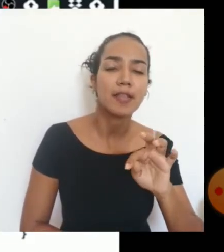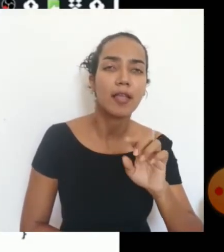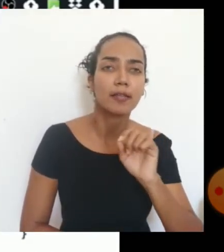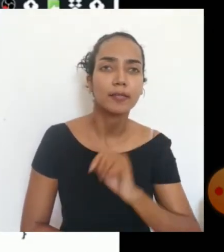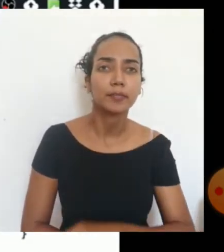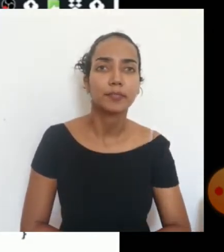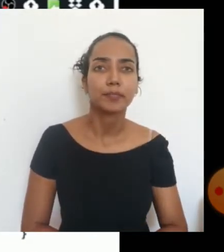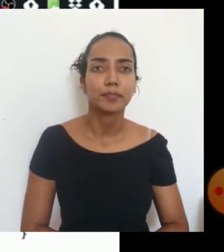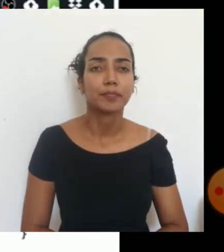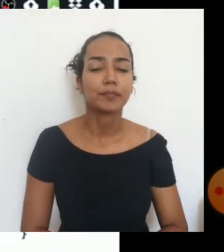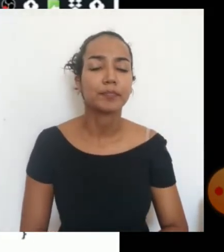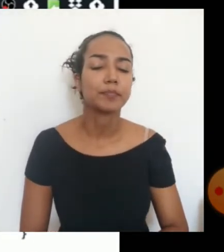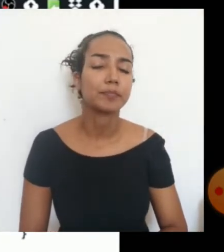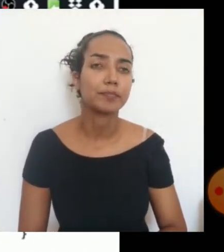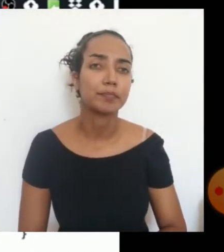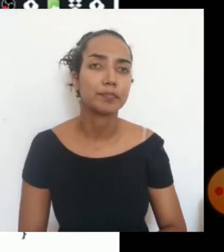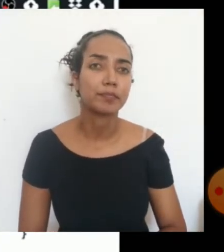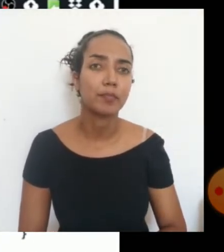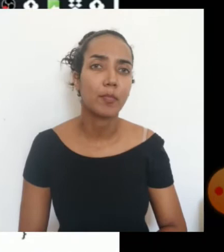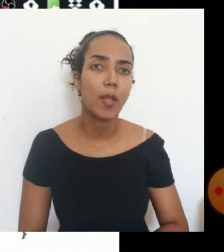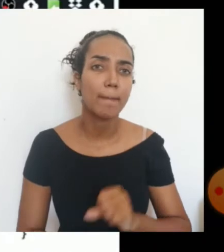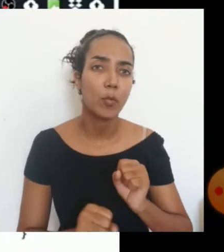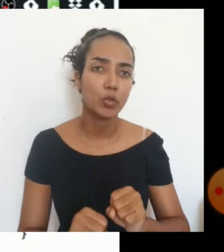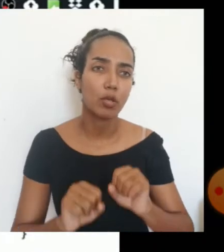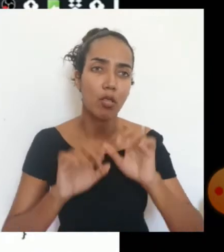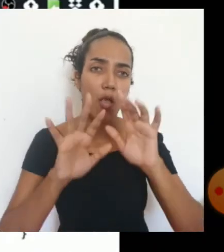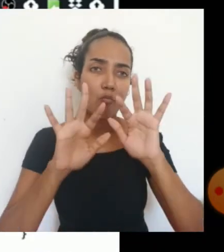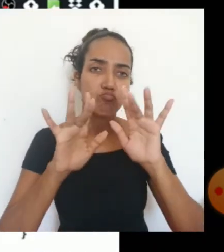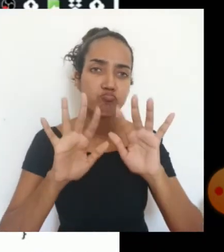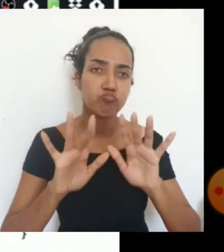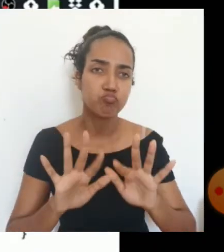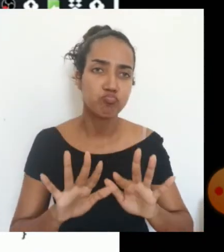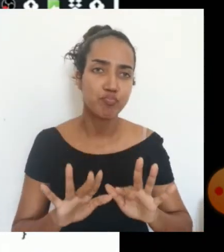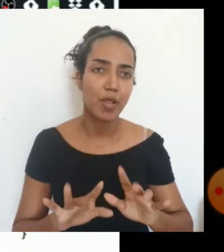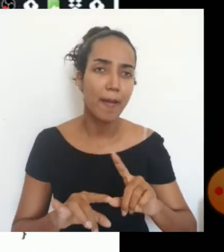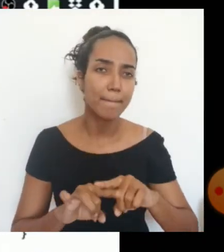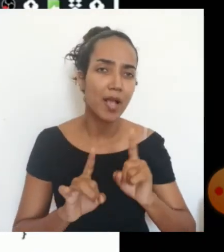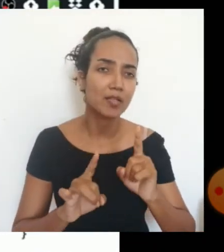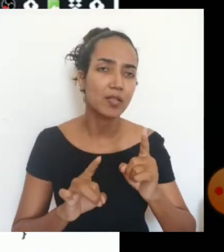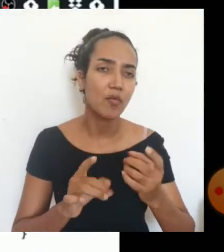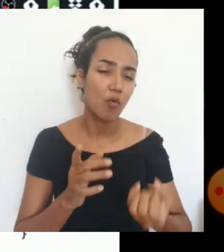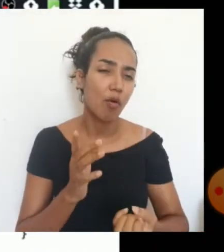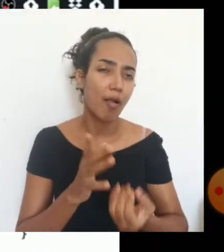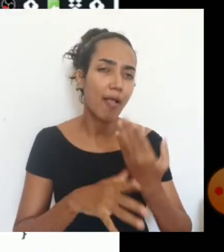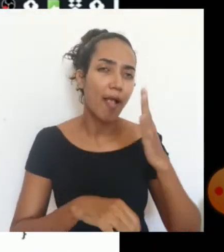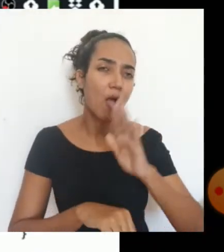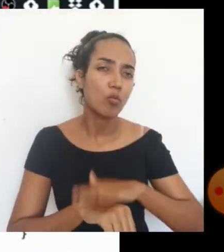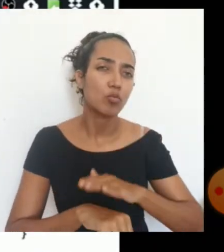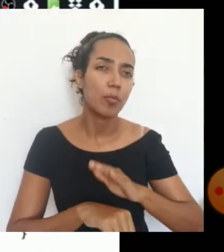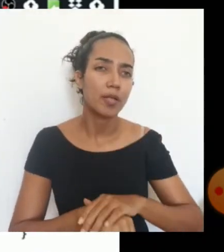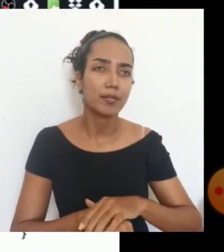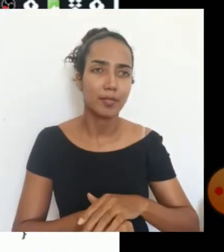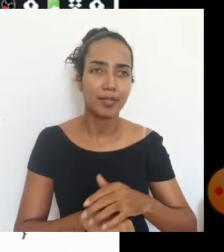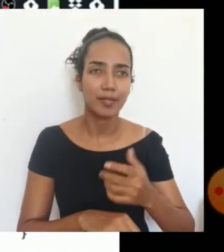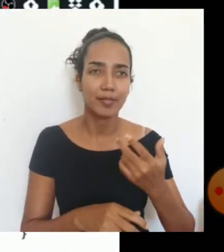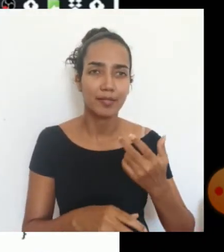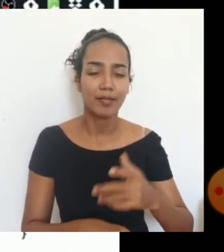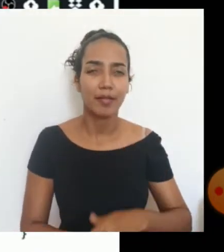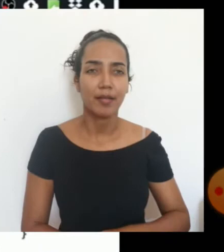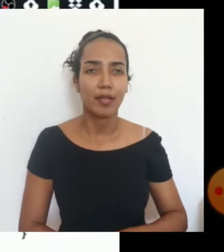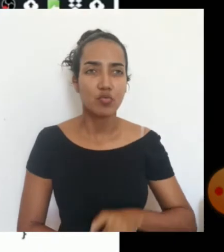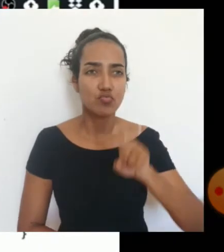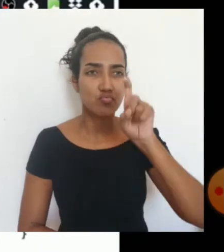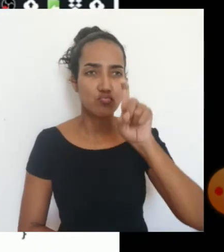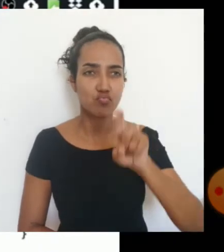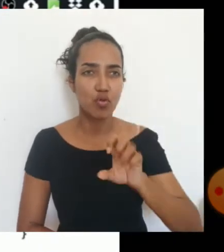manualmente, mas eu vou gerar de forma automática, naquela opção que eu já comentei, Source, Generate, Get and Setters. Deixa